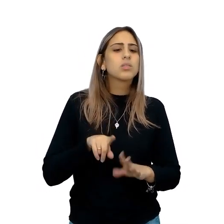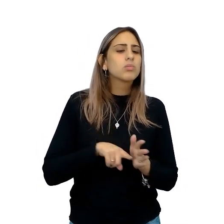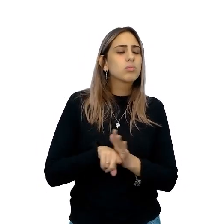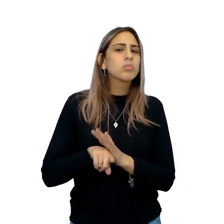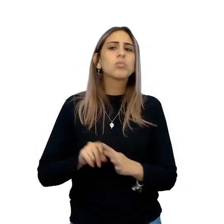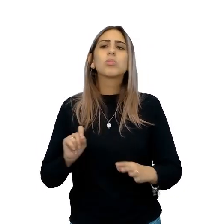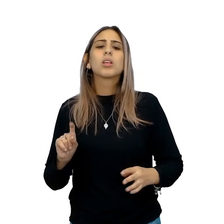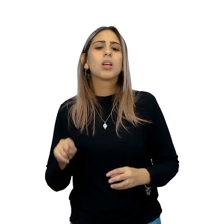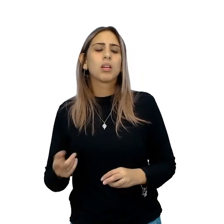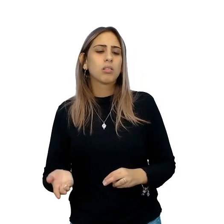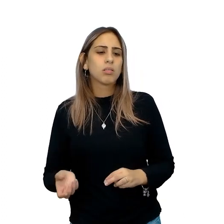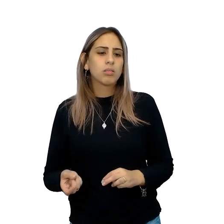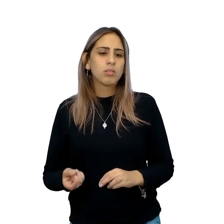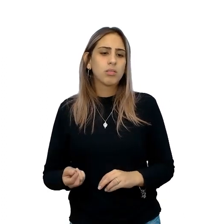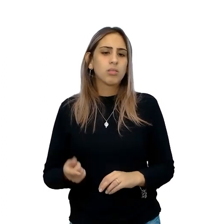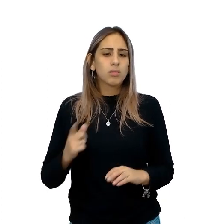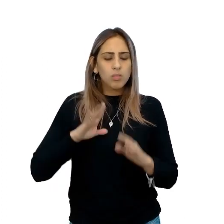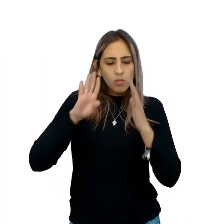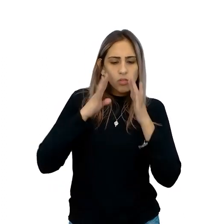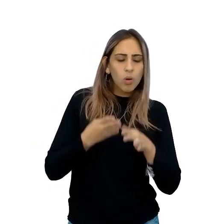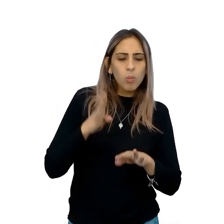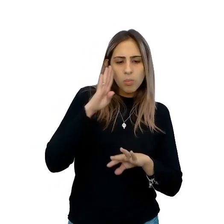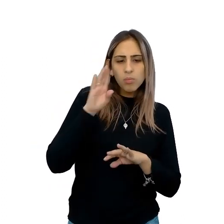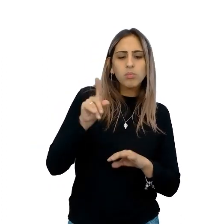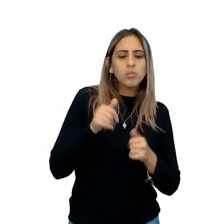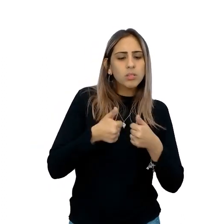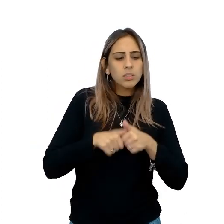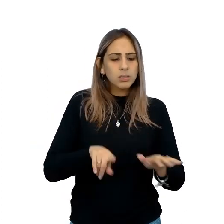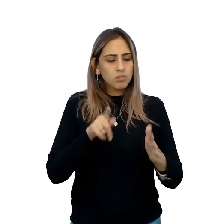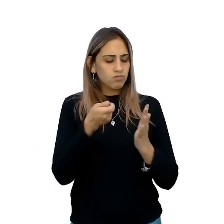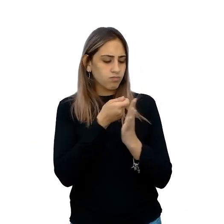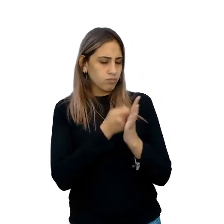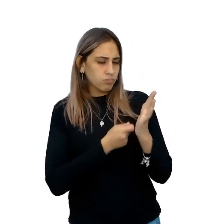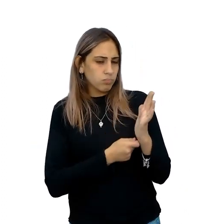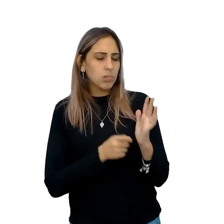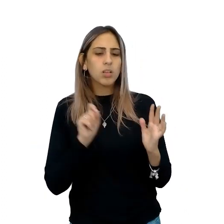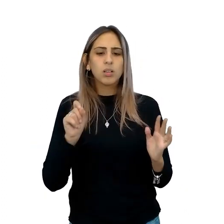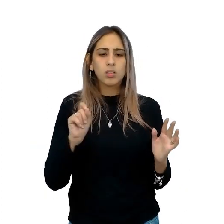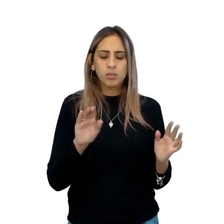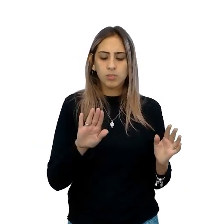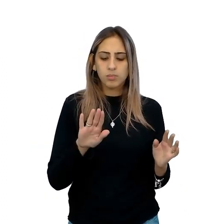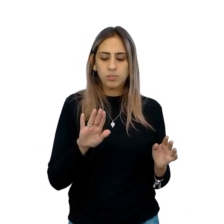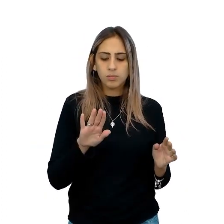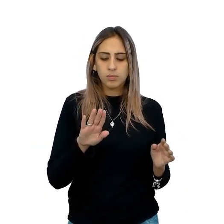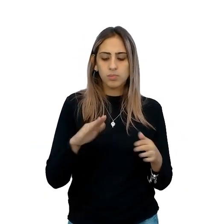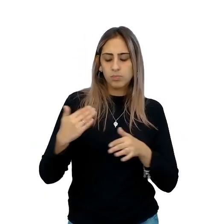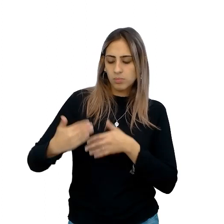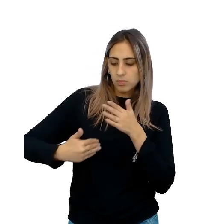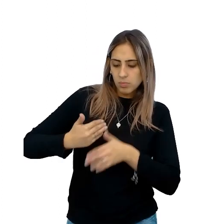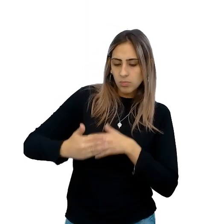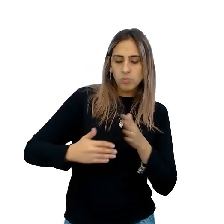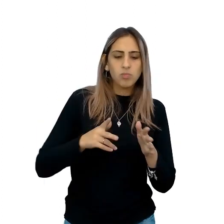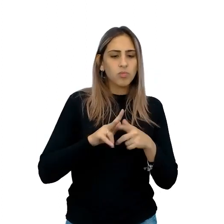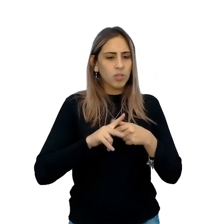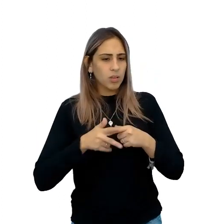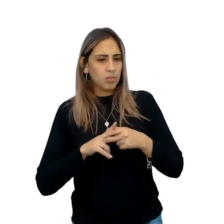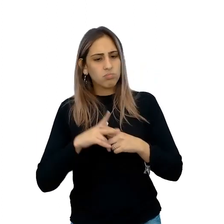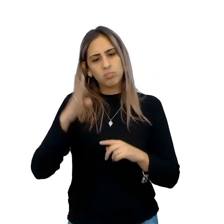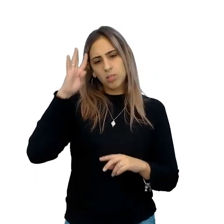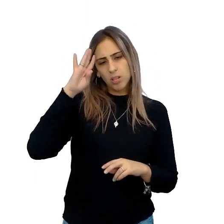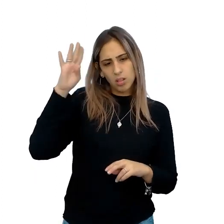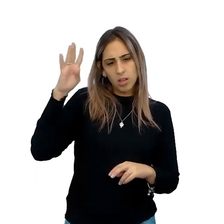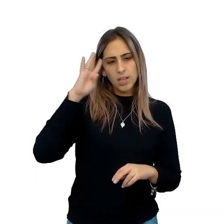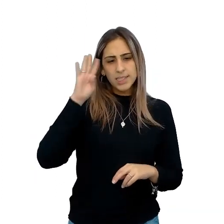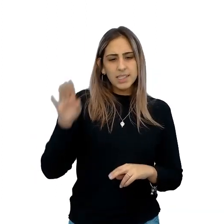É um ensino cujo foco principal esteja voltado para o desenvolvimento de ferramentas